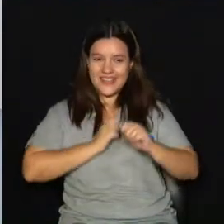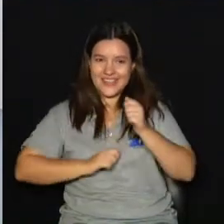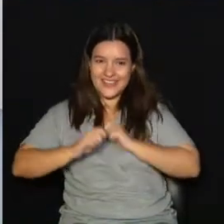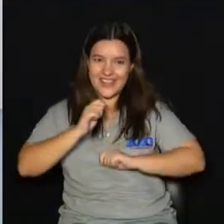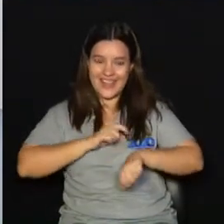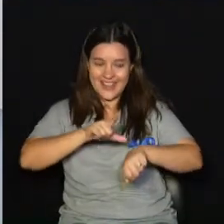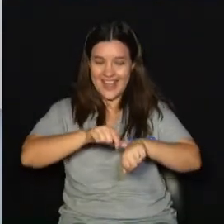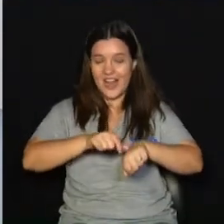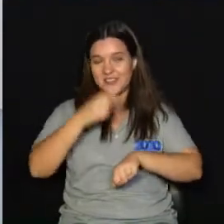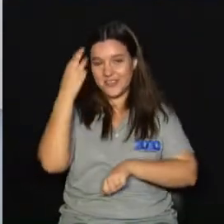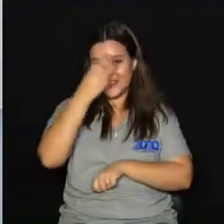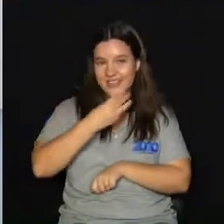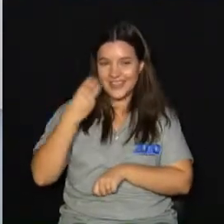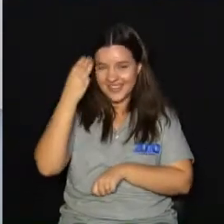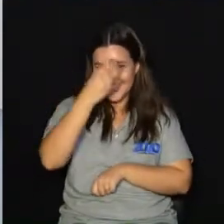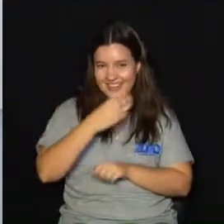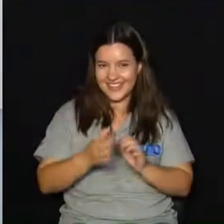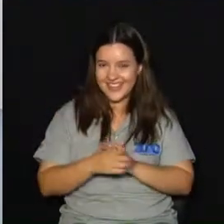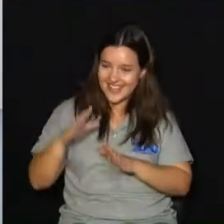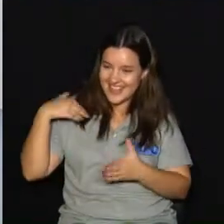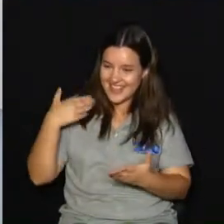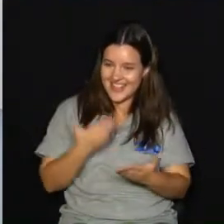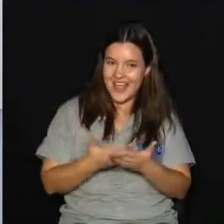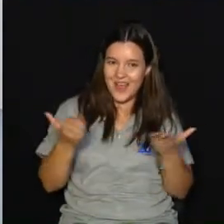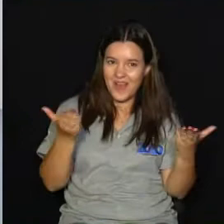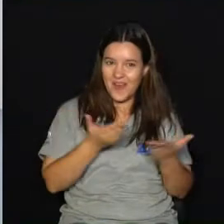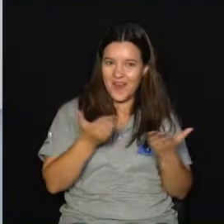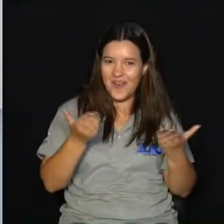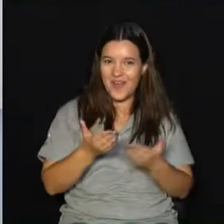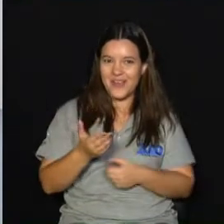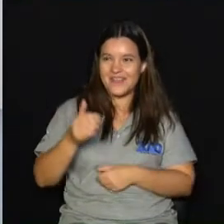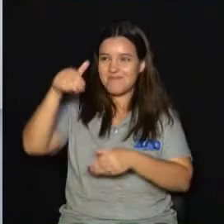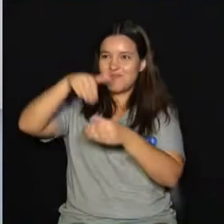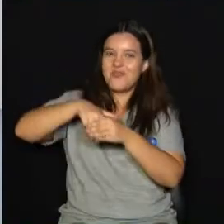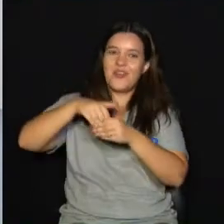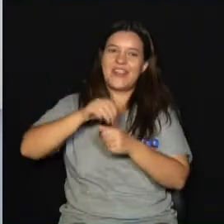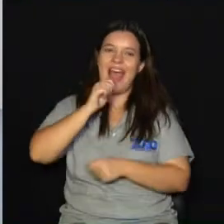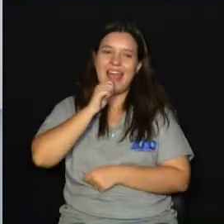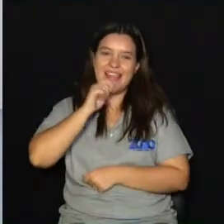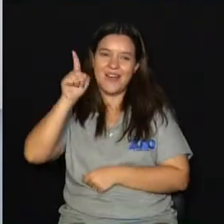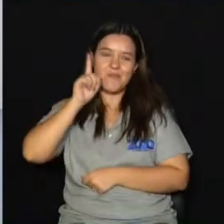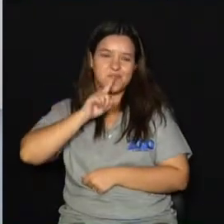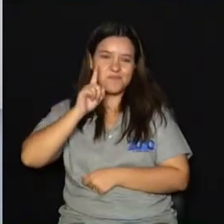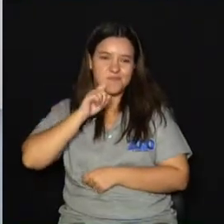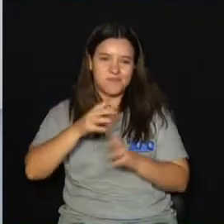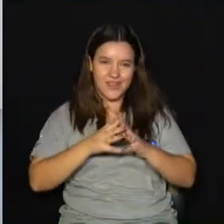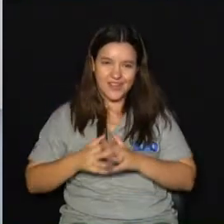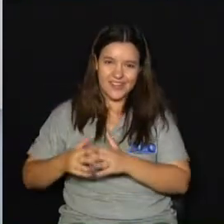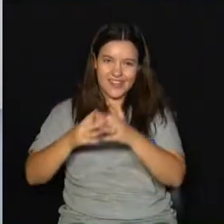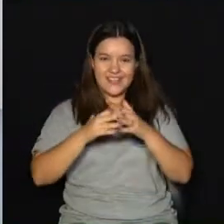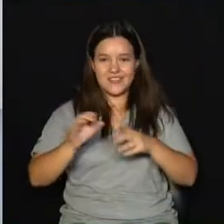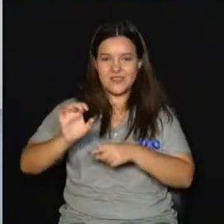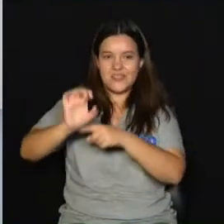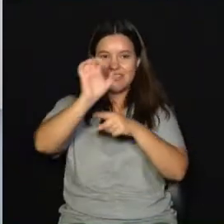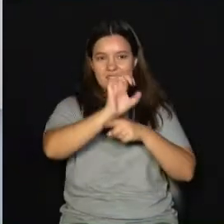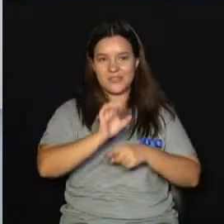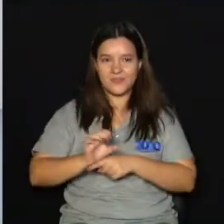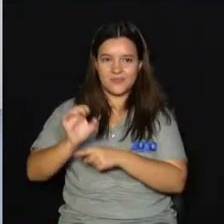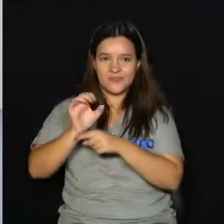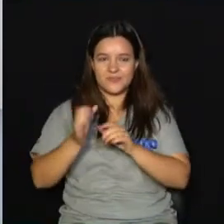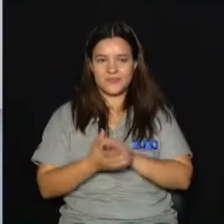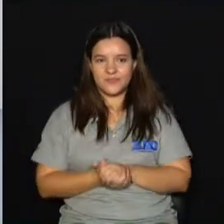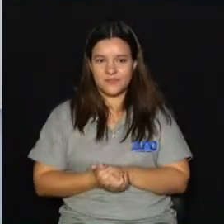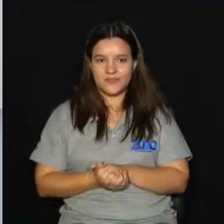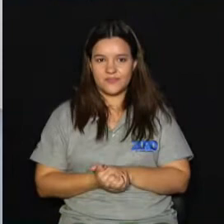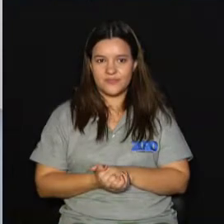3 horas e lá durante... Até hoje, se bobear, tem alguém podendo votar lá, no... dependendo do estado ou do município. Ô, Muniz, para